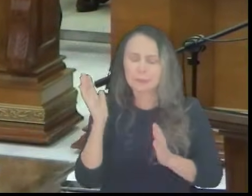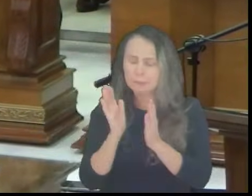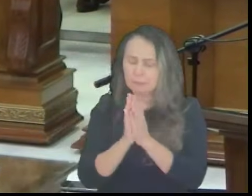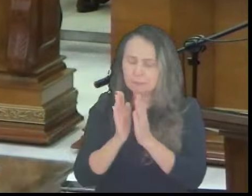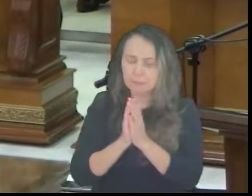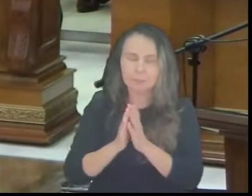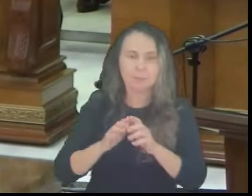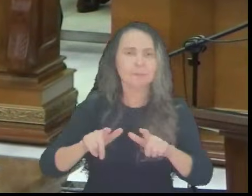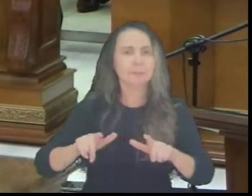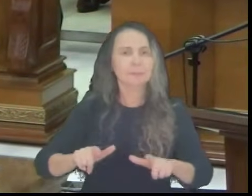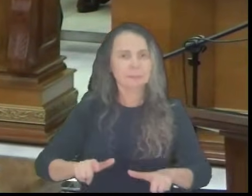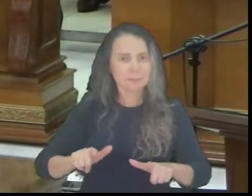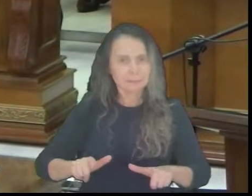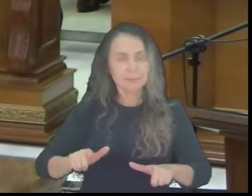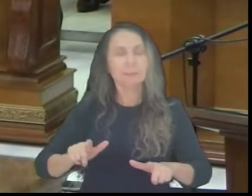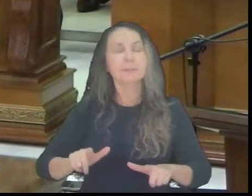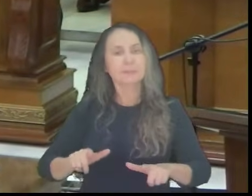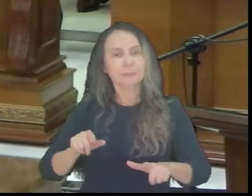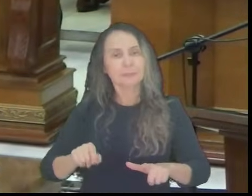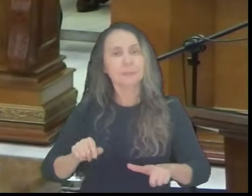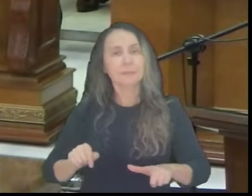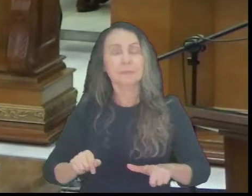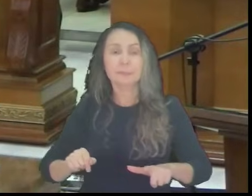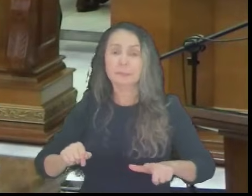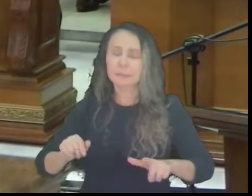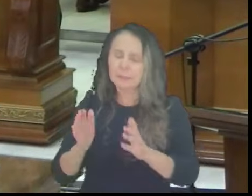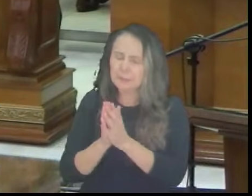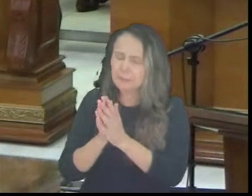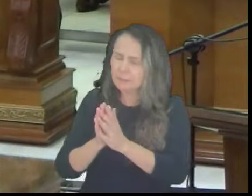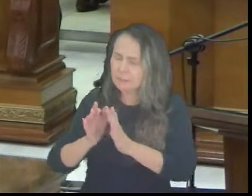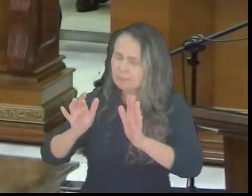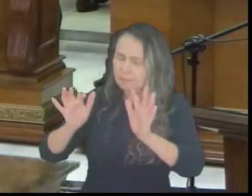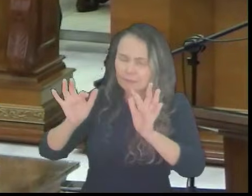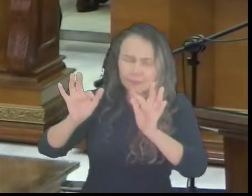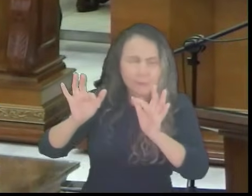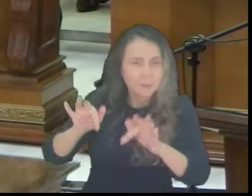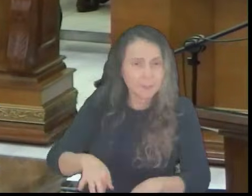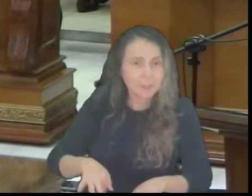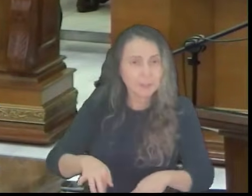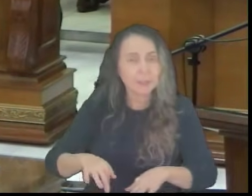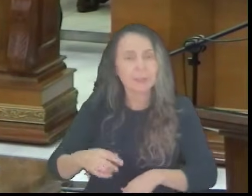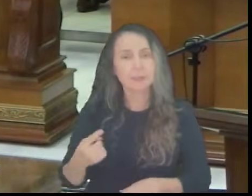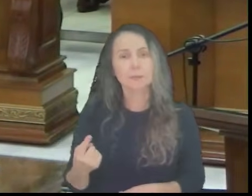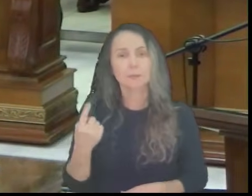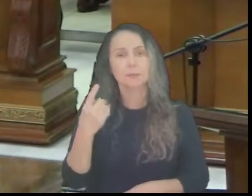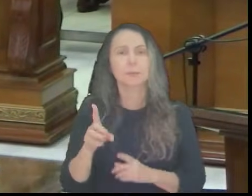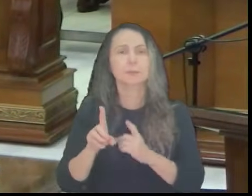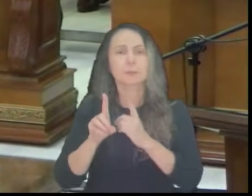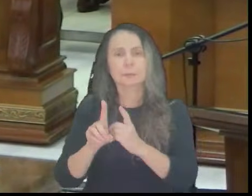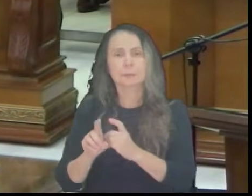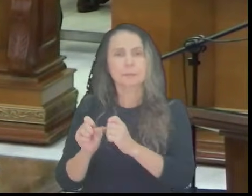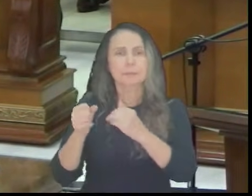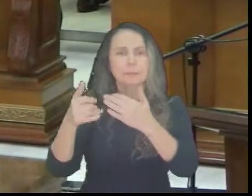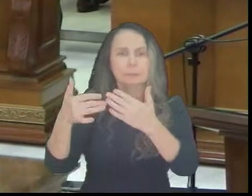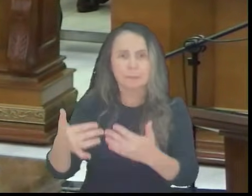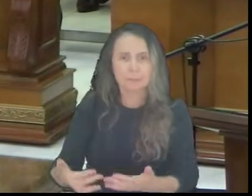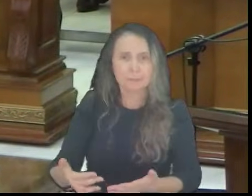certo lugar, quando acabou, lhe disse um dos seus discípulos,